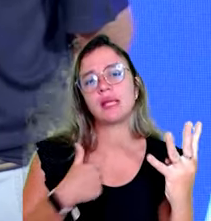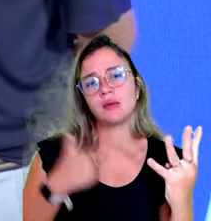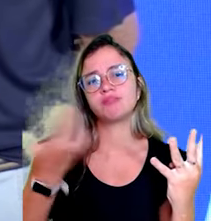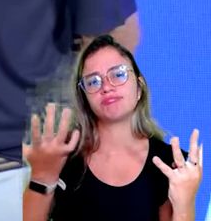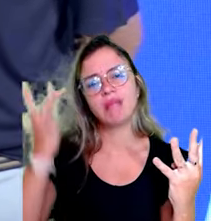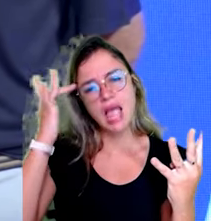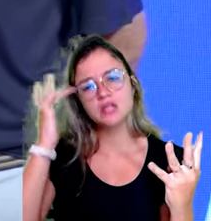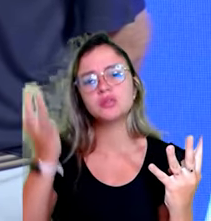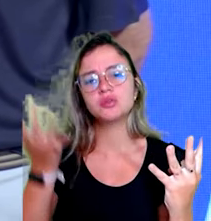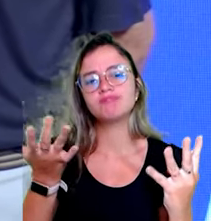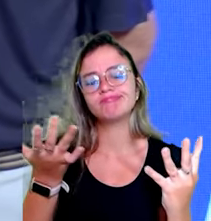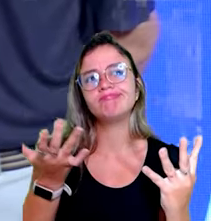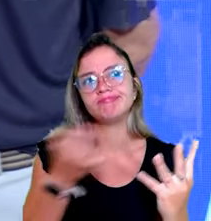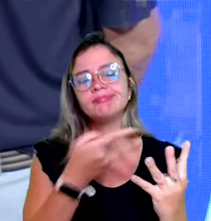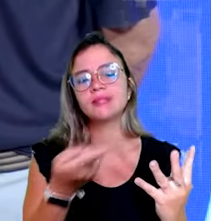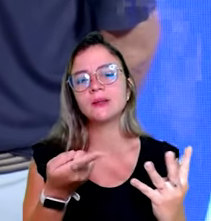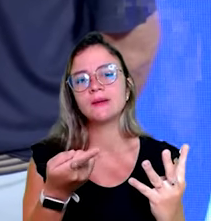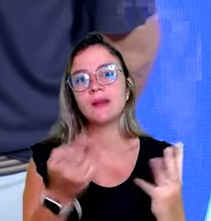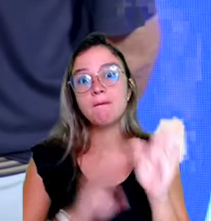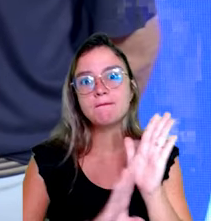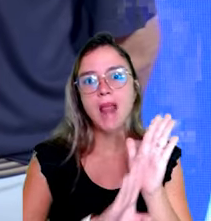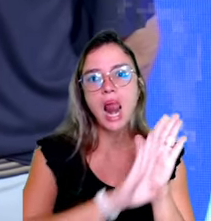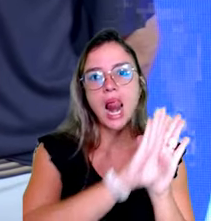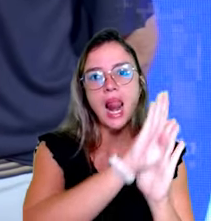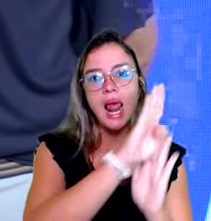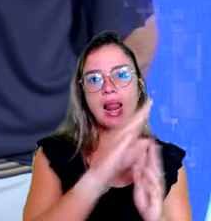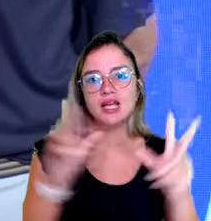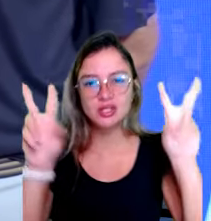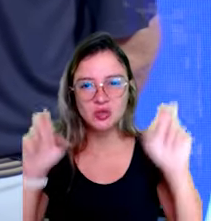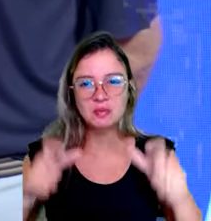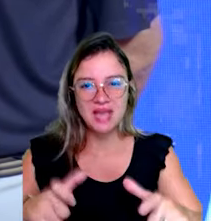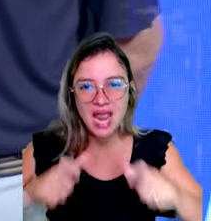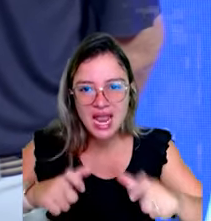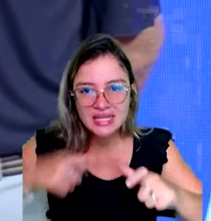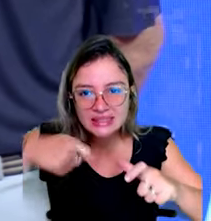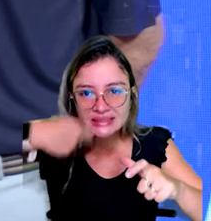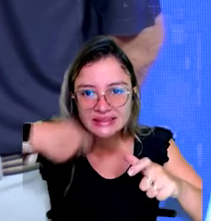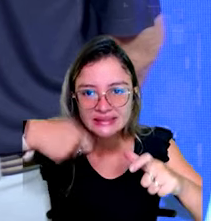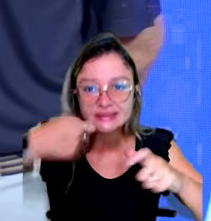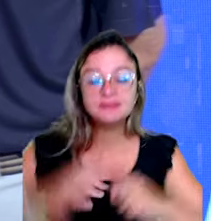também contribuiu bastante foi a questão de